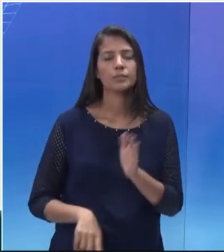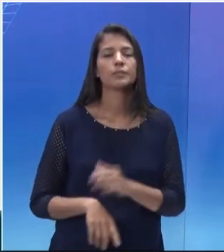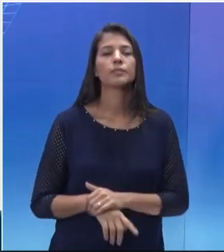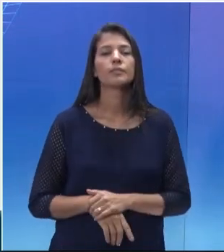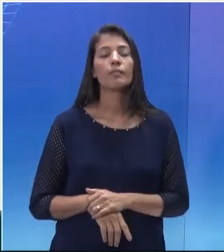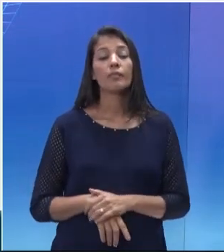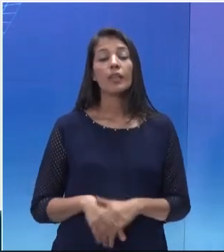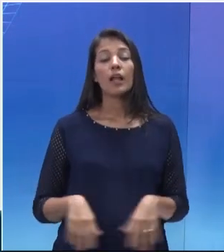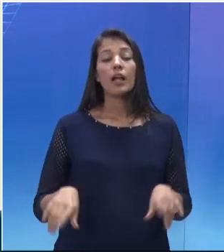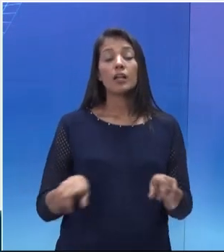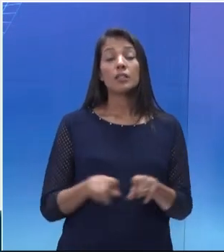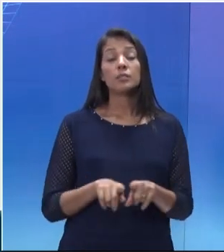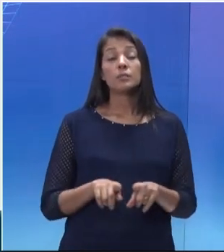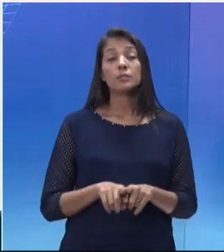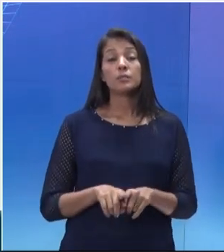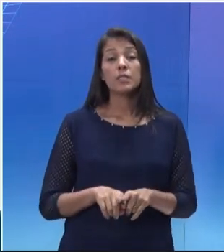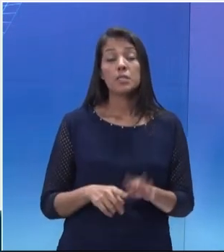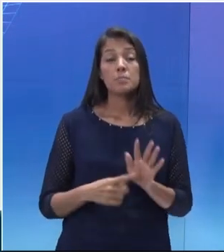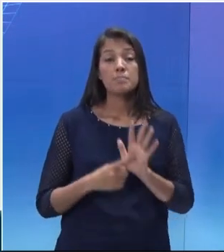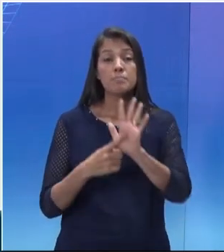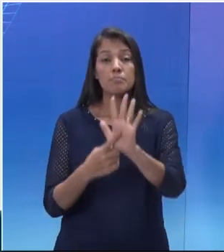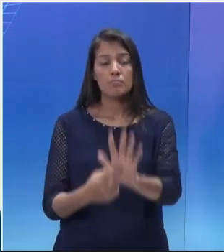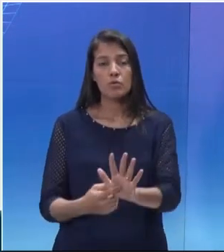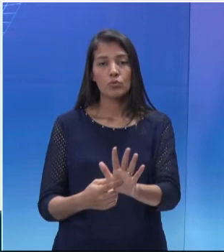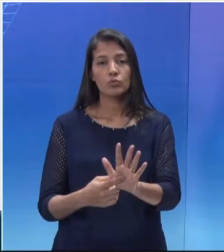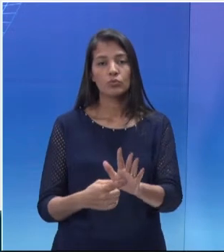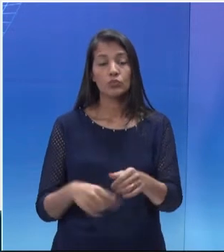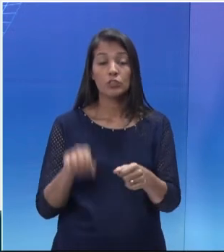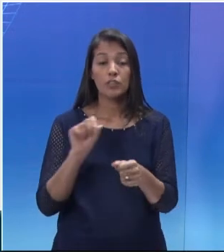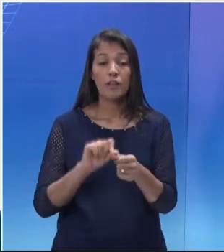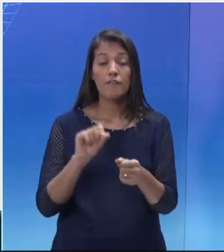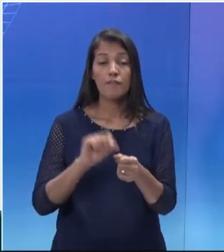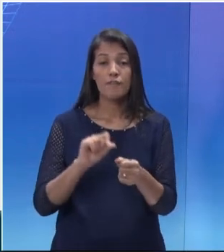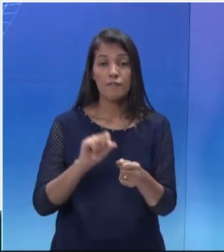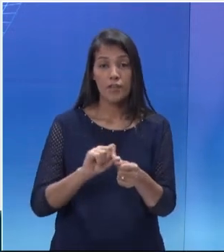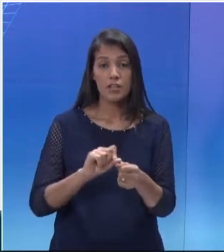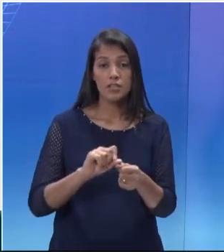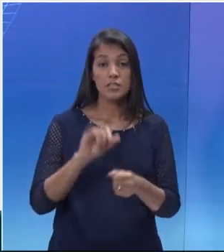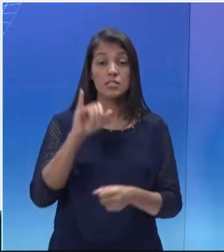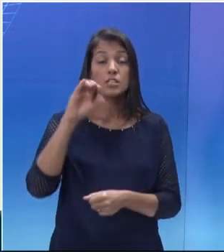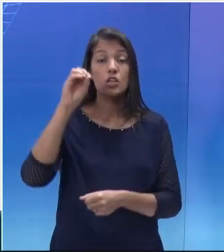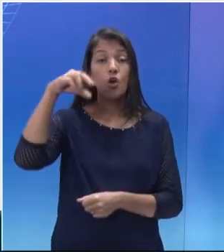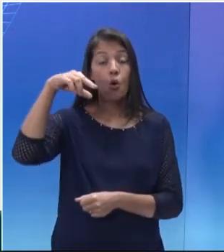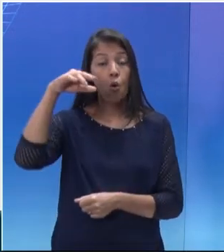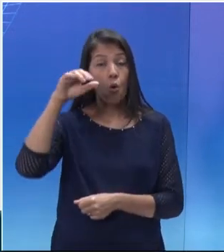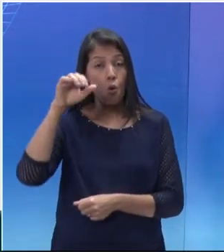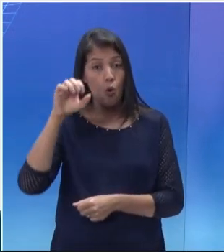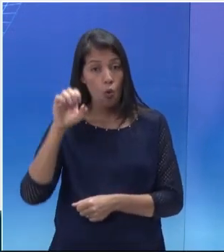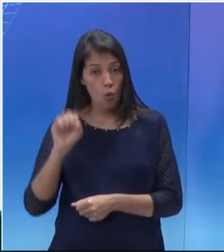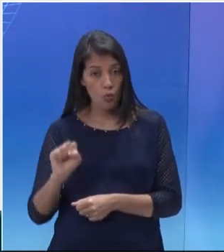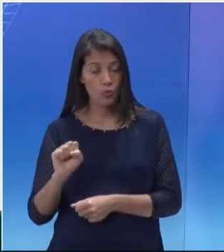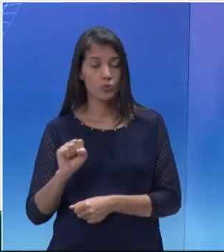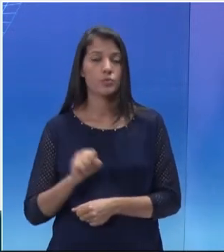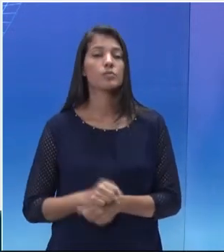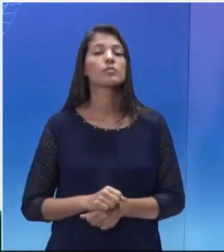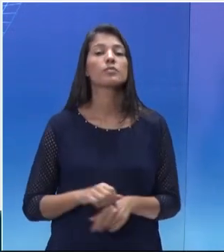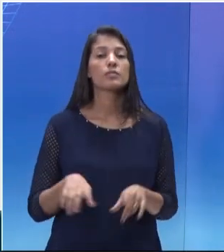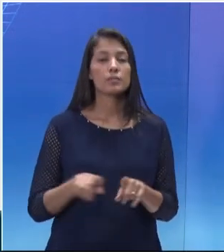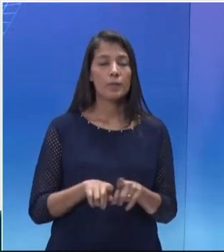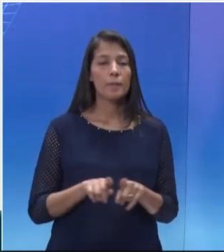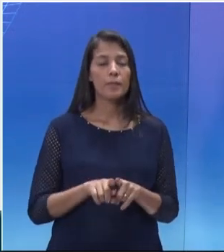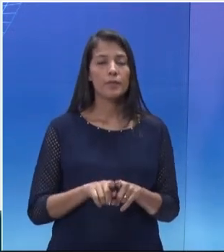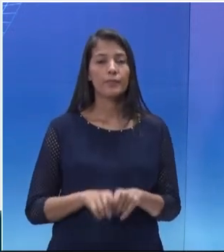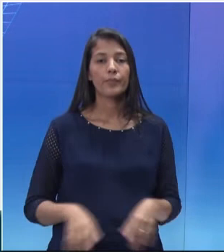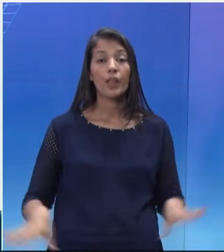autoioniza produzindo H+ e OH-, ou seja, produzindo íons também, correto? Então nós vemos